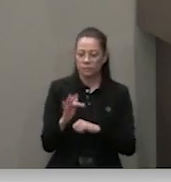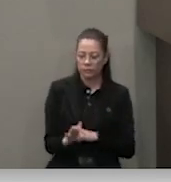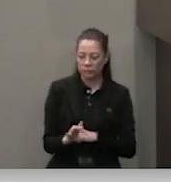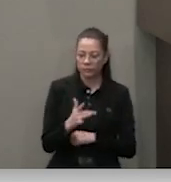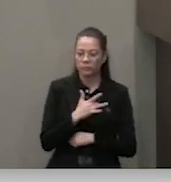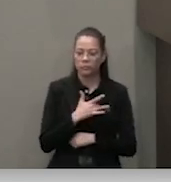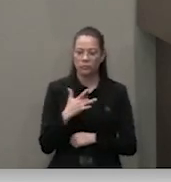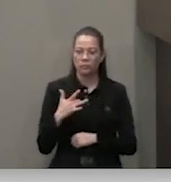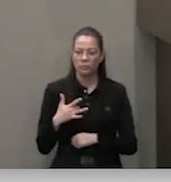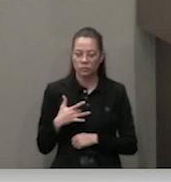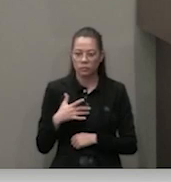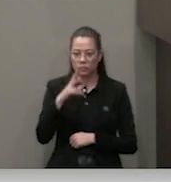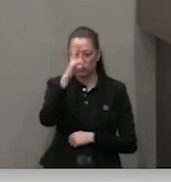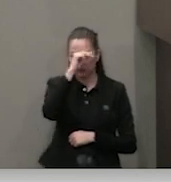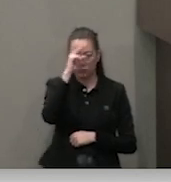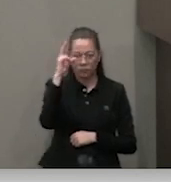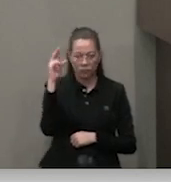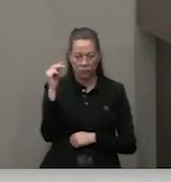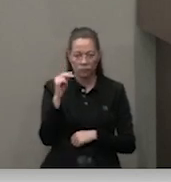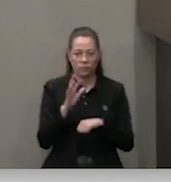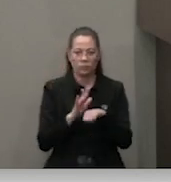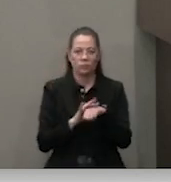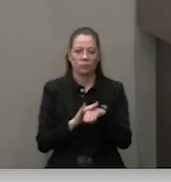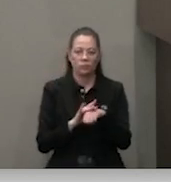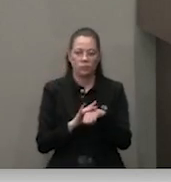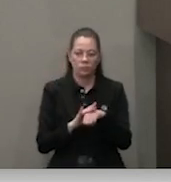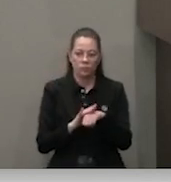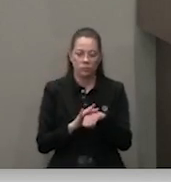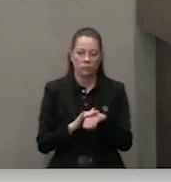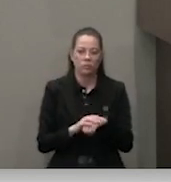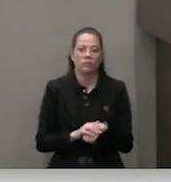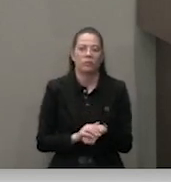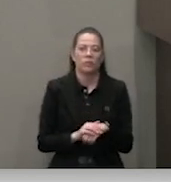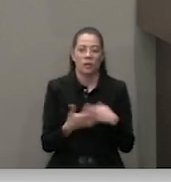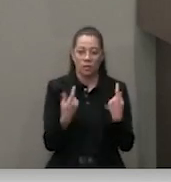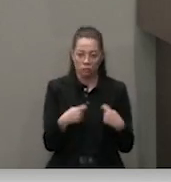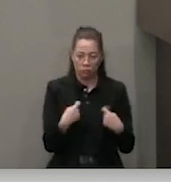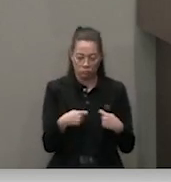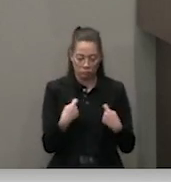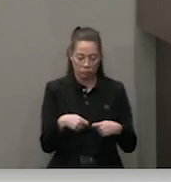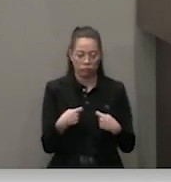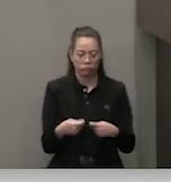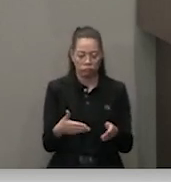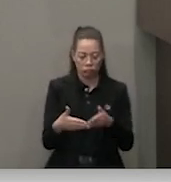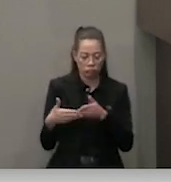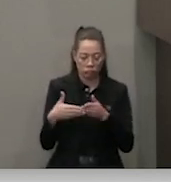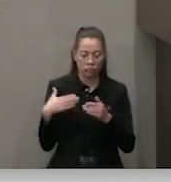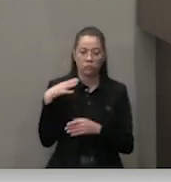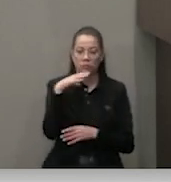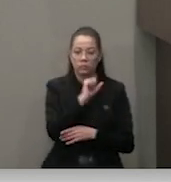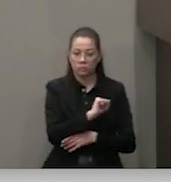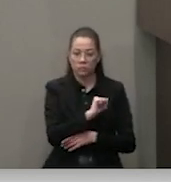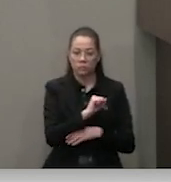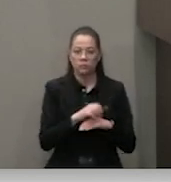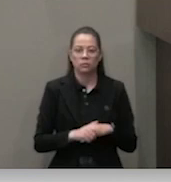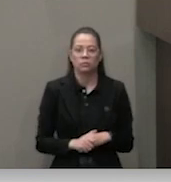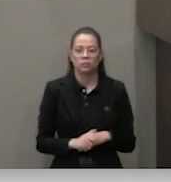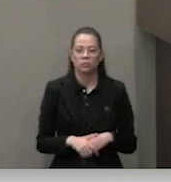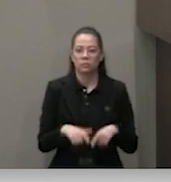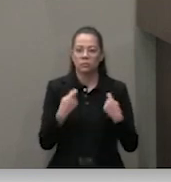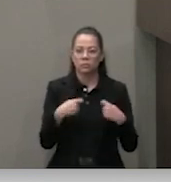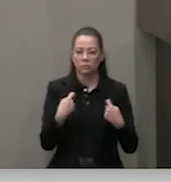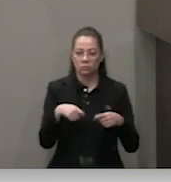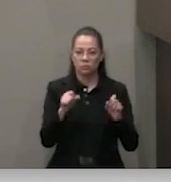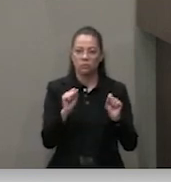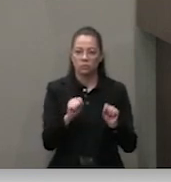a saúde de do Município de pass fundo tá doente ela precisa de providências ela